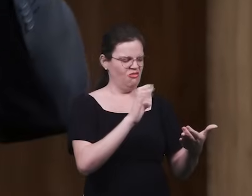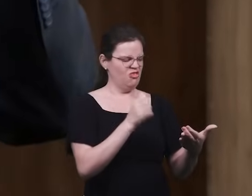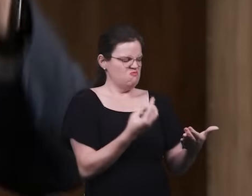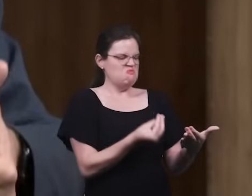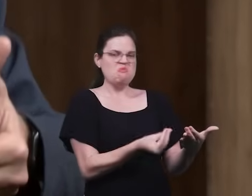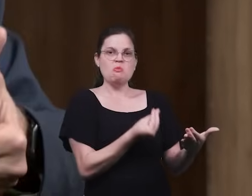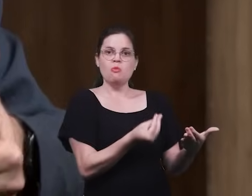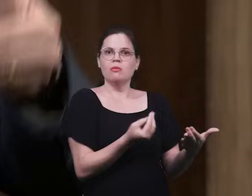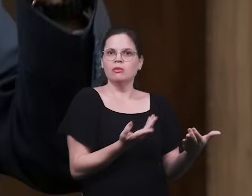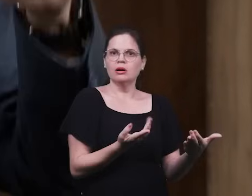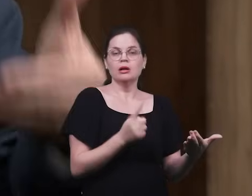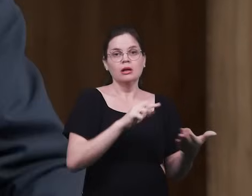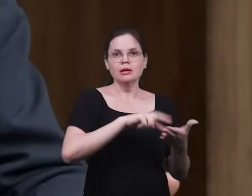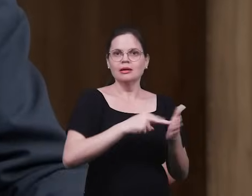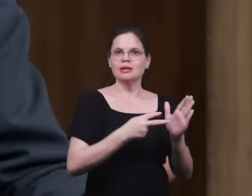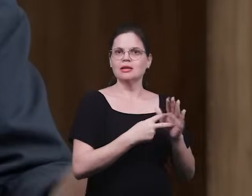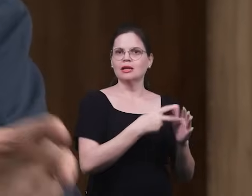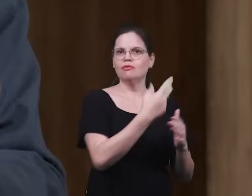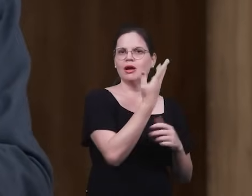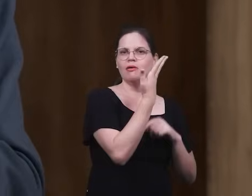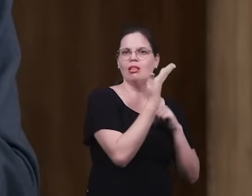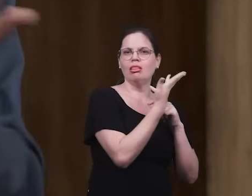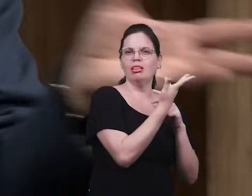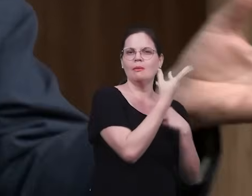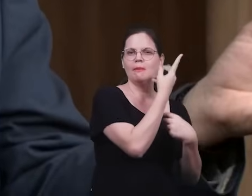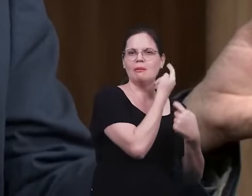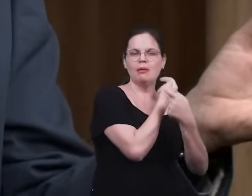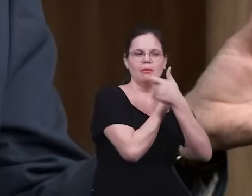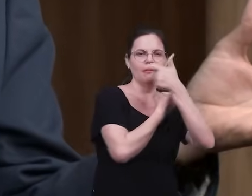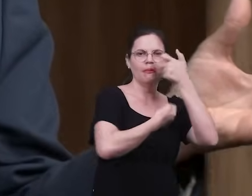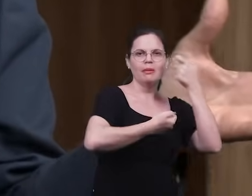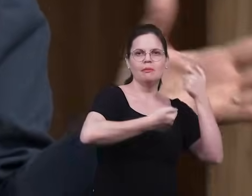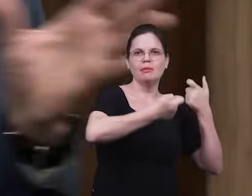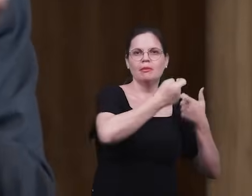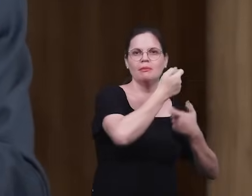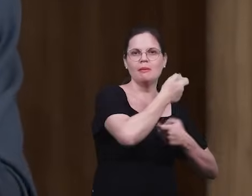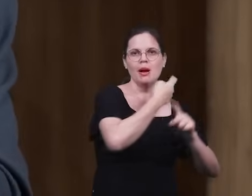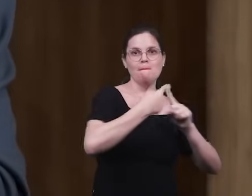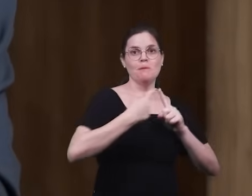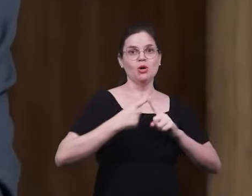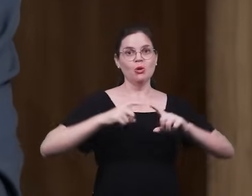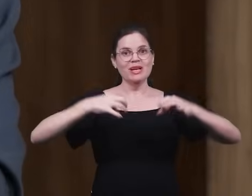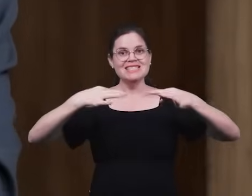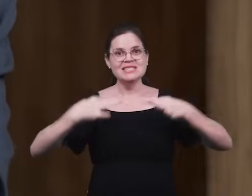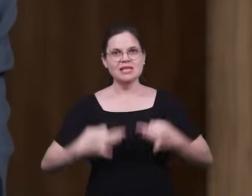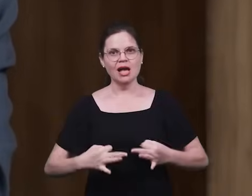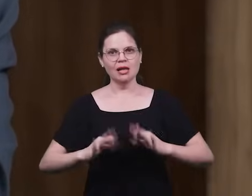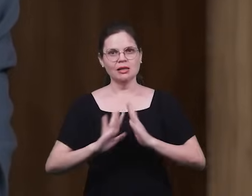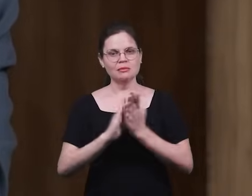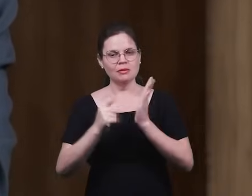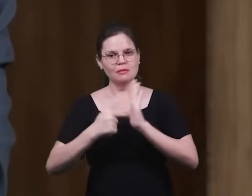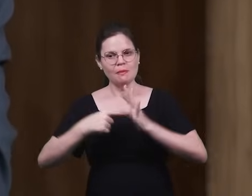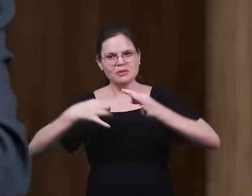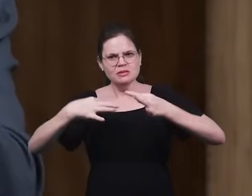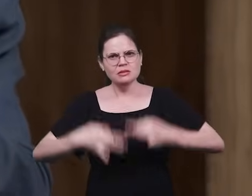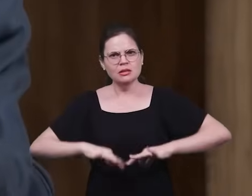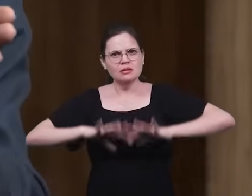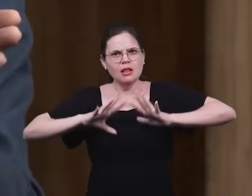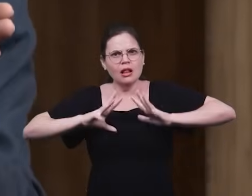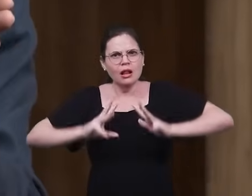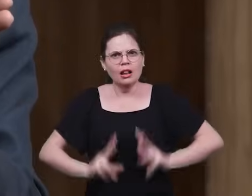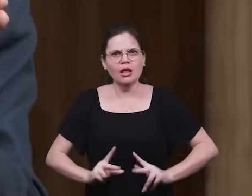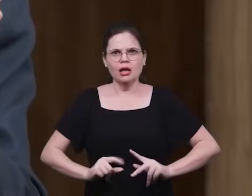aquilo que é justo que é correto que é santo né puro é santo porque não existe Gerônimo uma